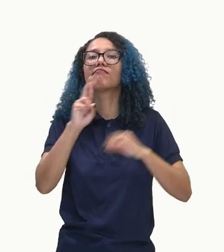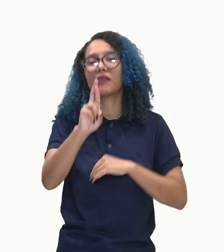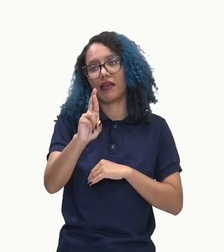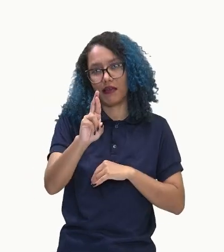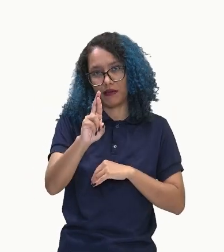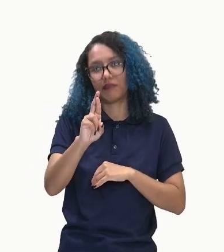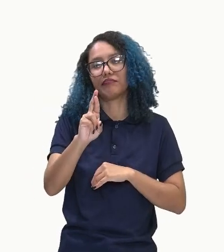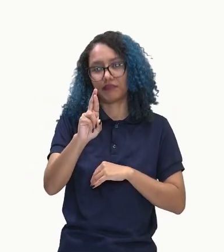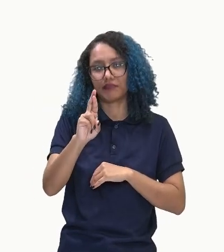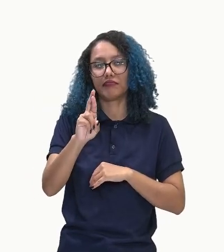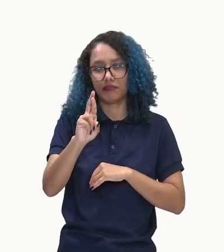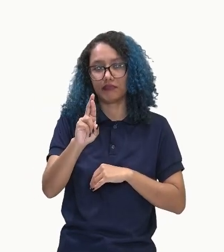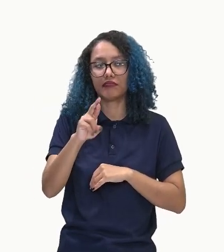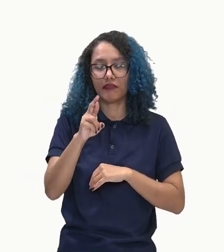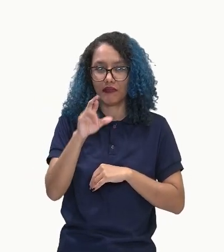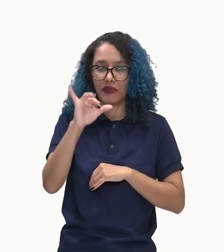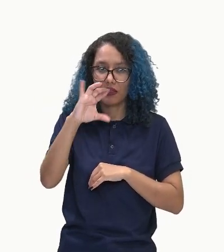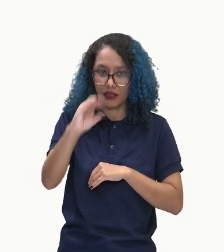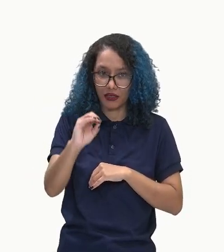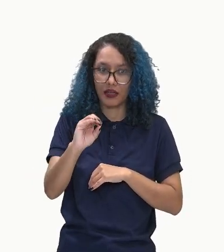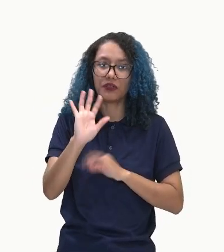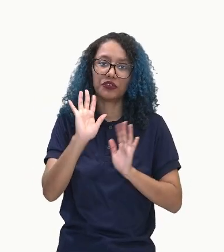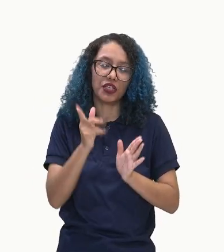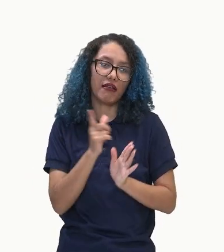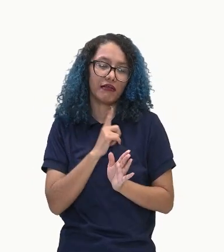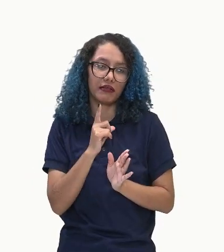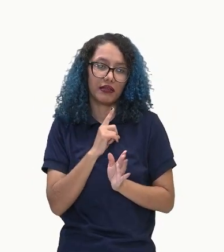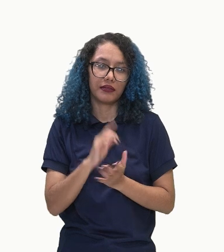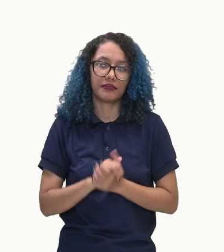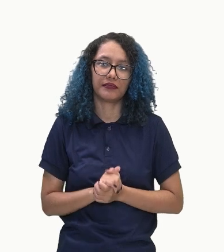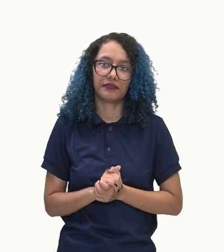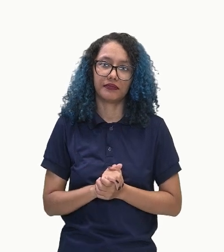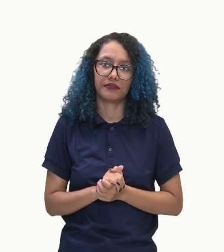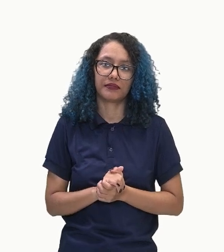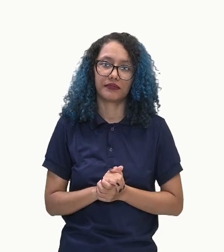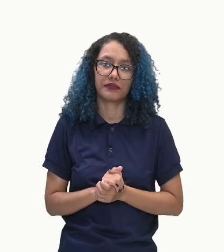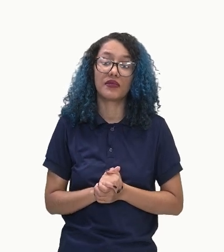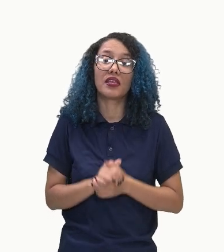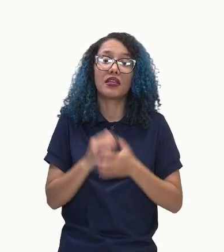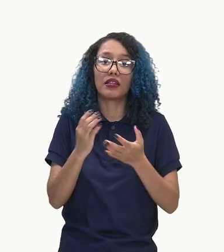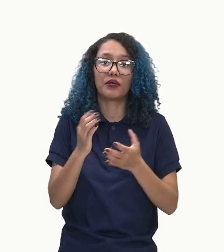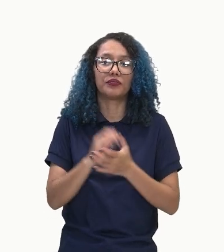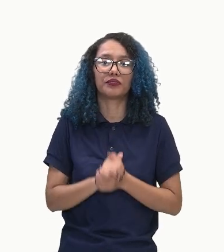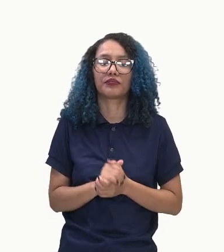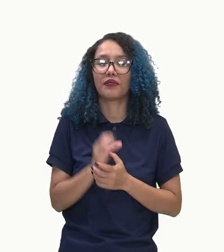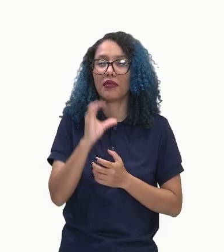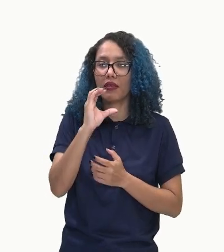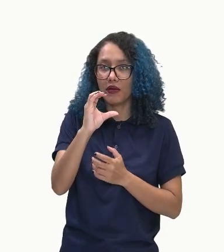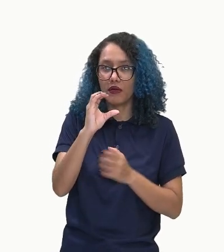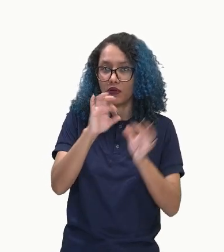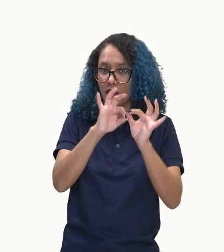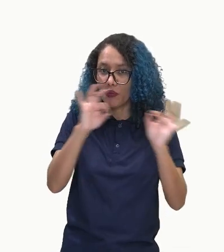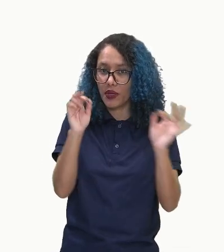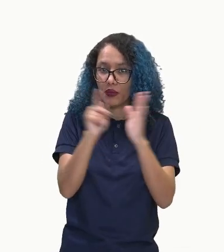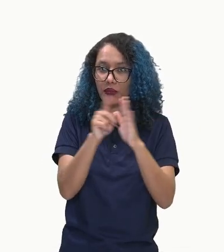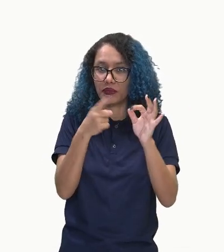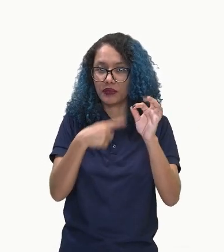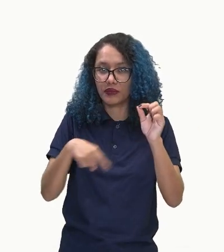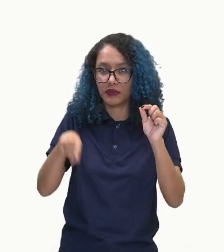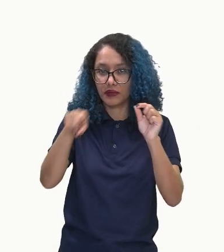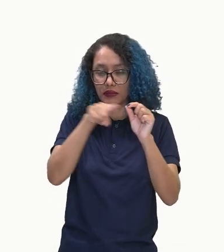ele deu o raio, então a gente vai usar a fórmula que diz que o comprimento da circunferência é igual a